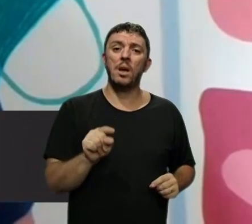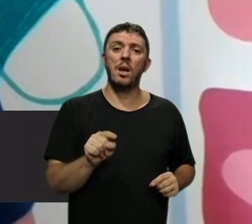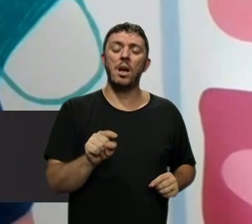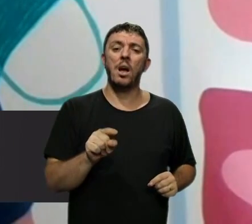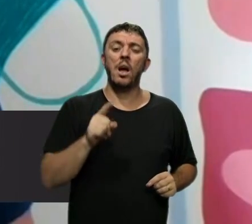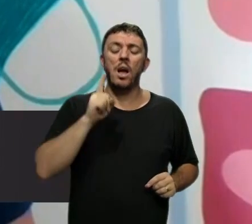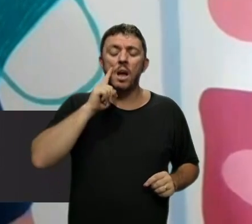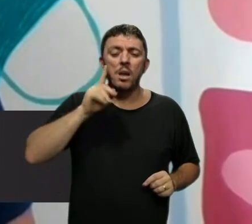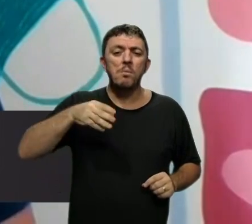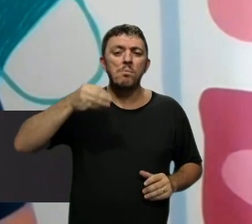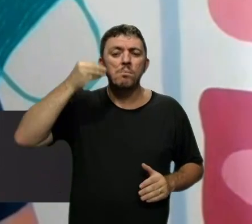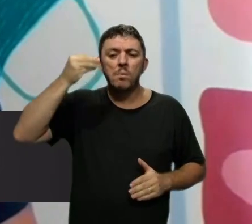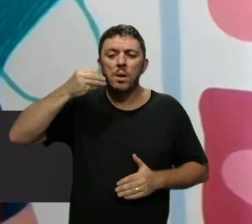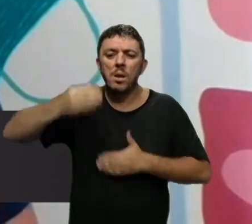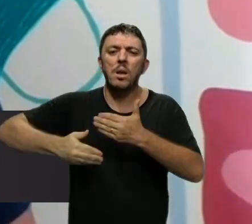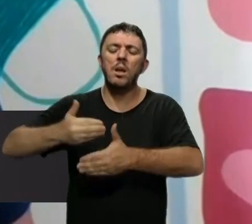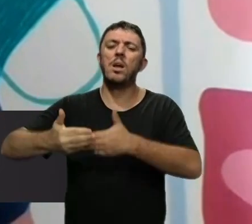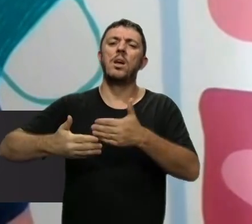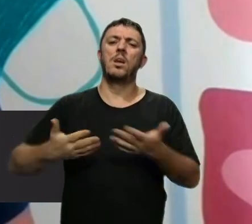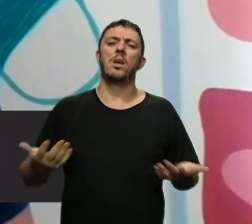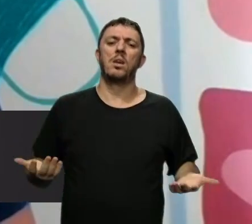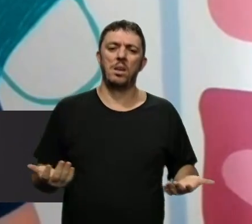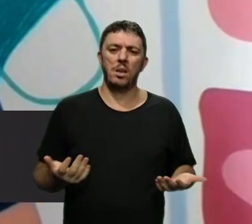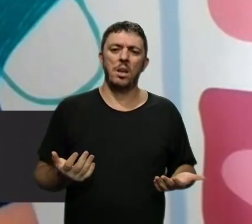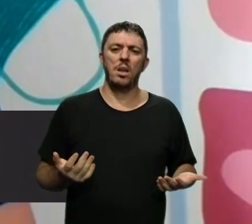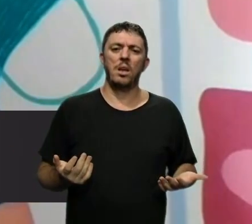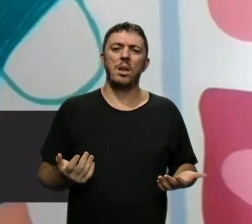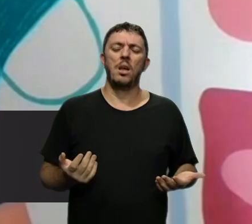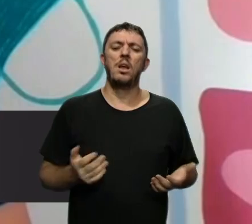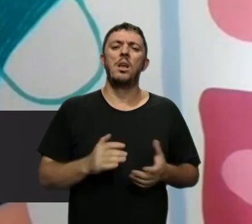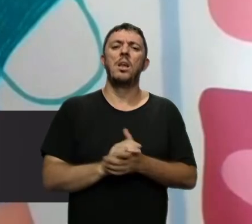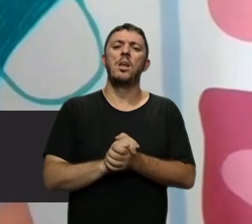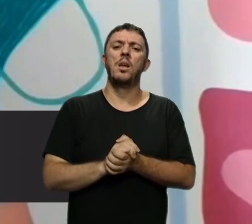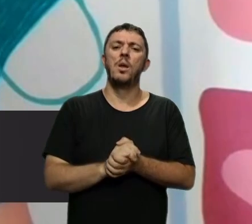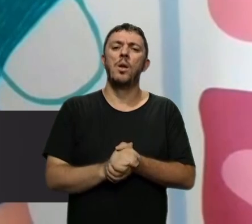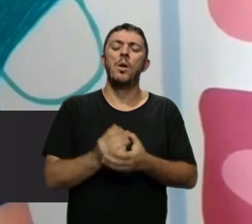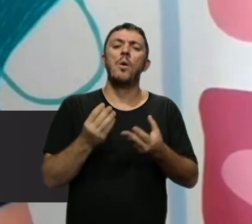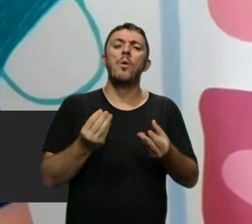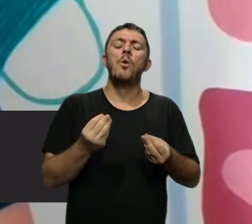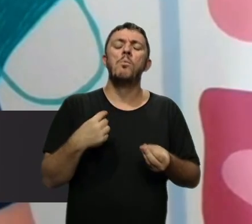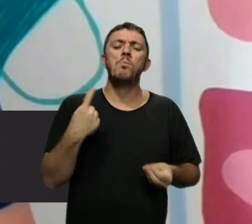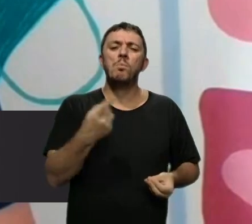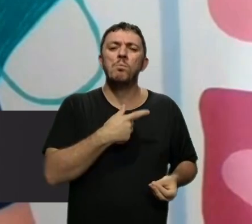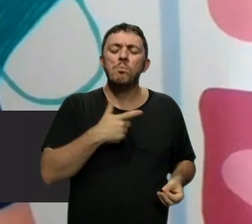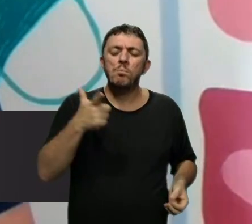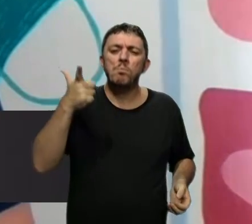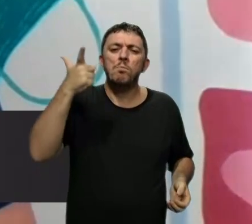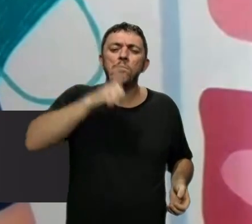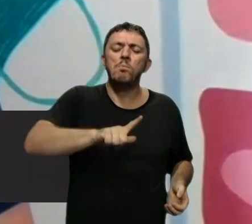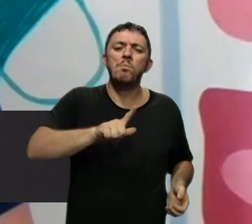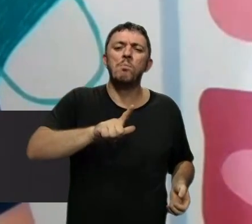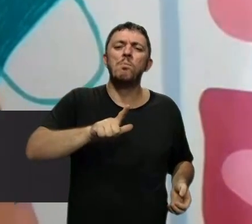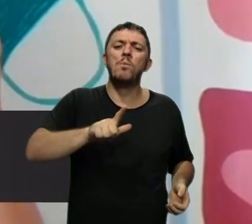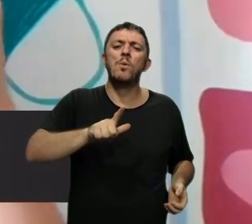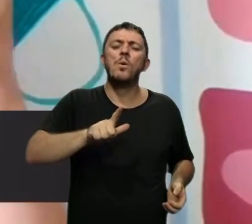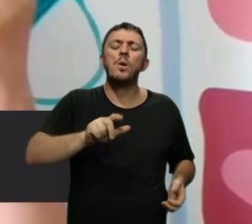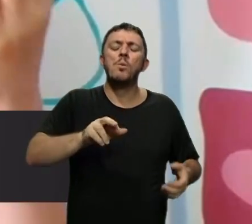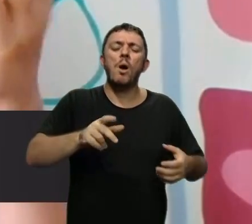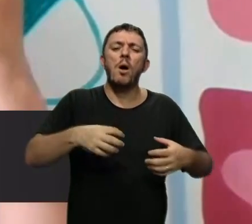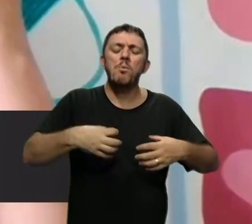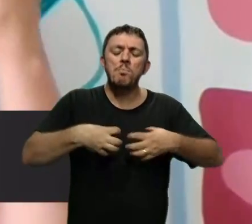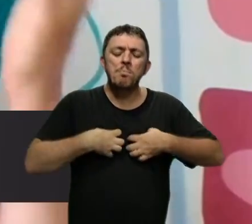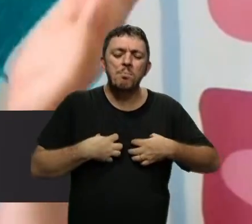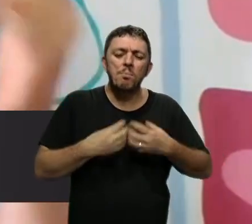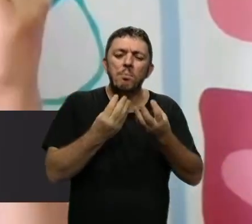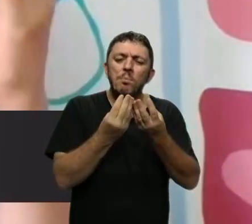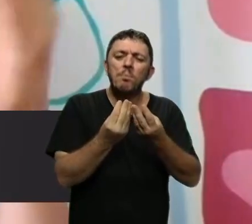essa experiência. Como é que a gente consegue sensibilizar todos os sentidos, né? A